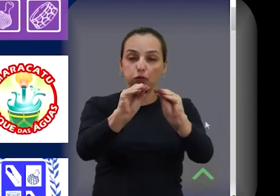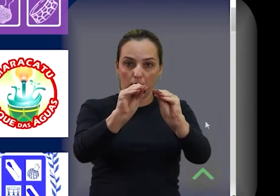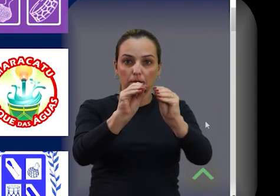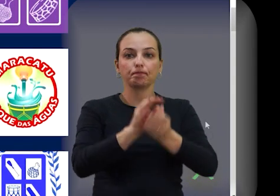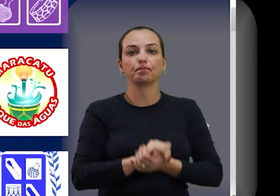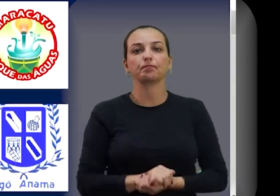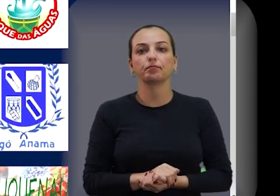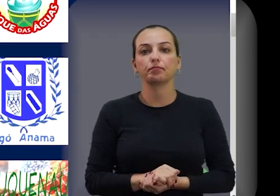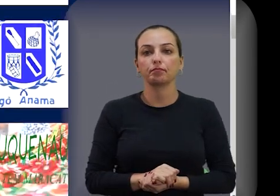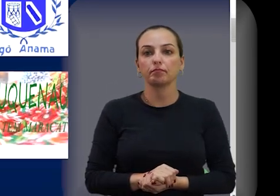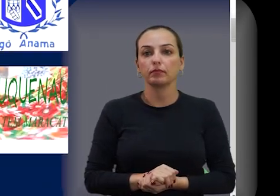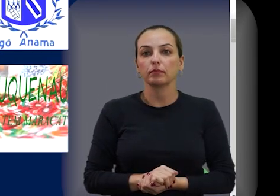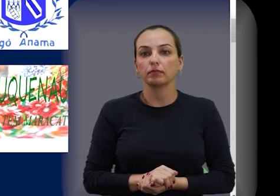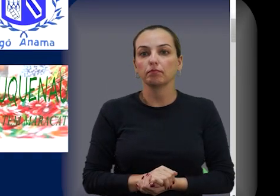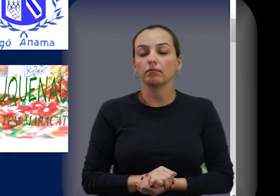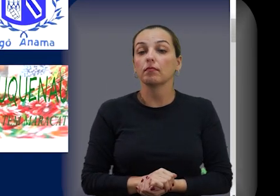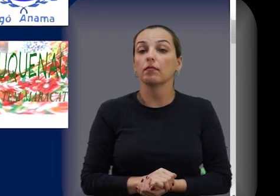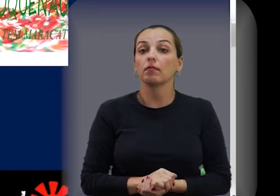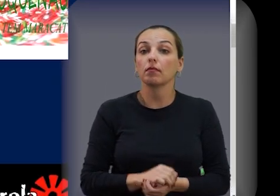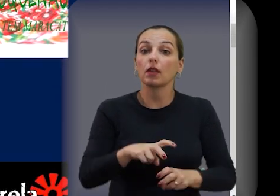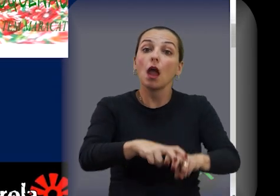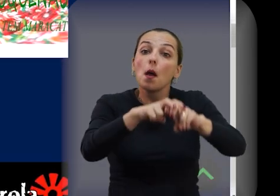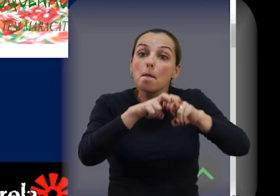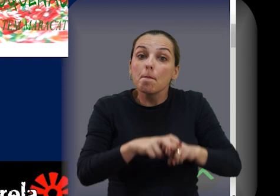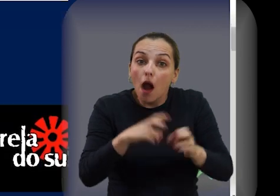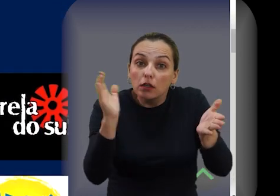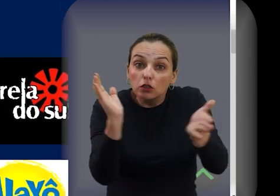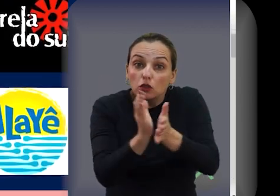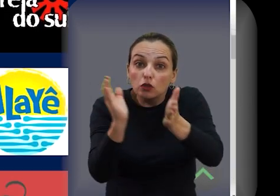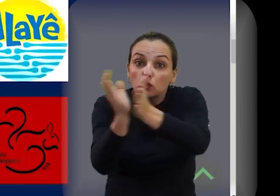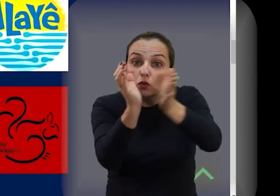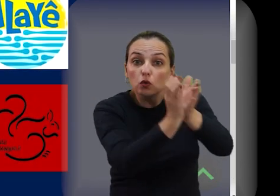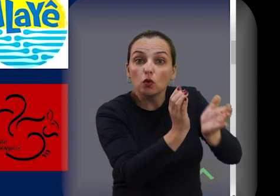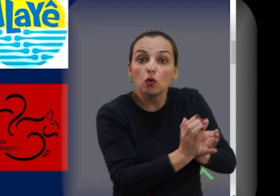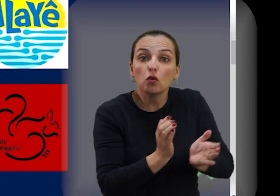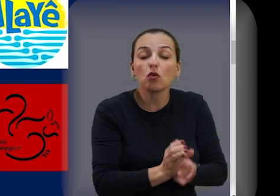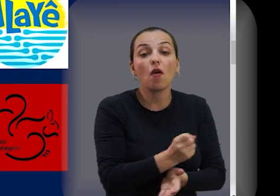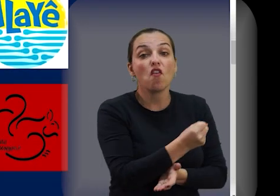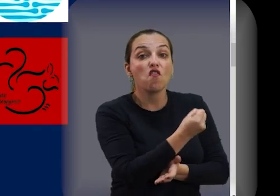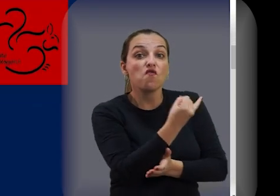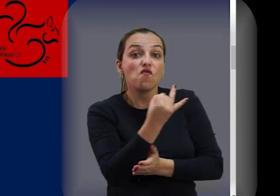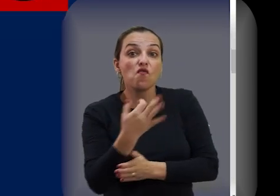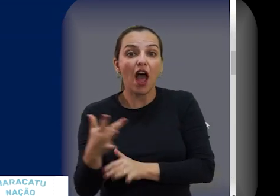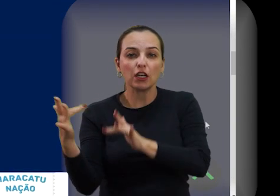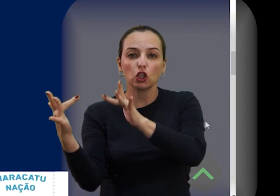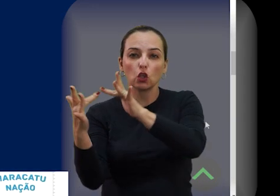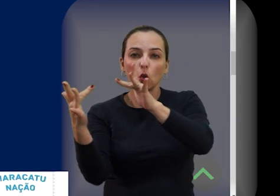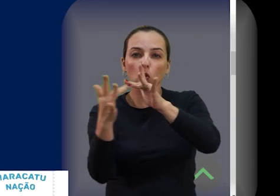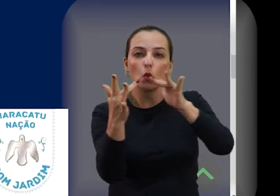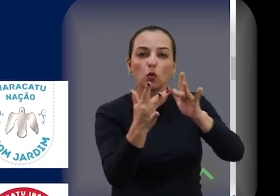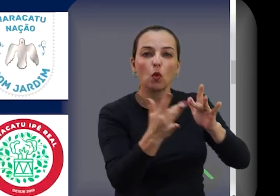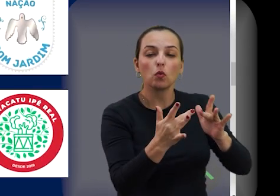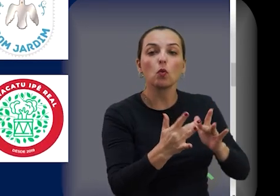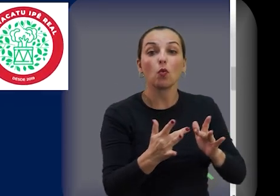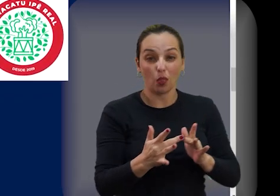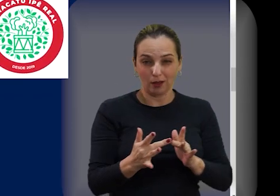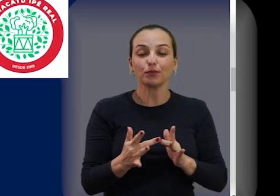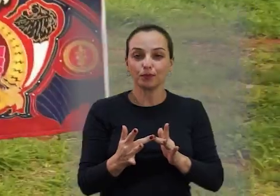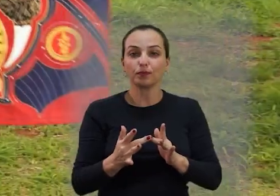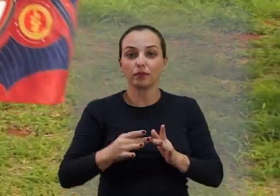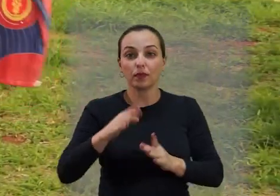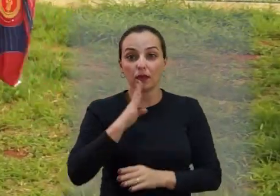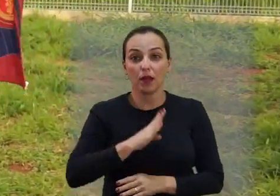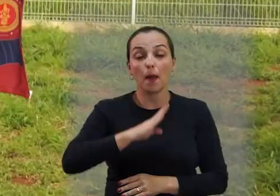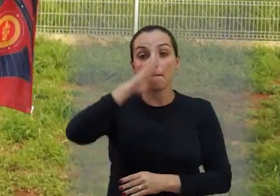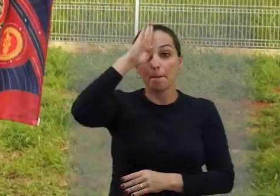buscar informação para depois trazer tudo isso para o site. Por conta disso, a gente teve muita relação com as nações de maracatu, dentre